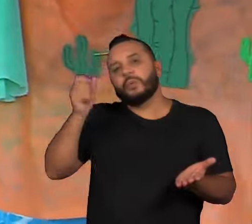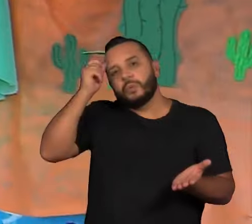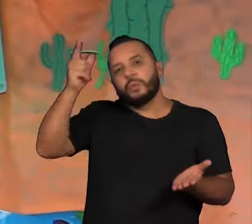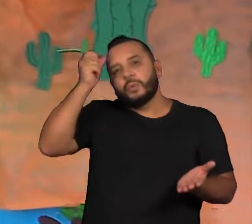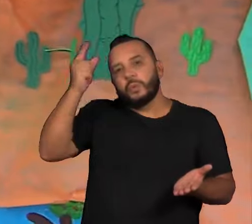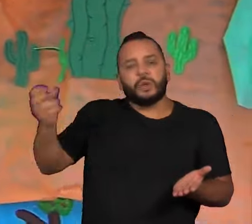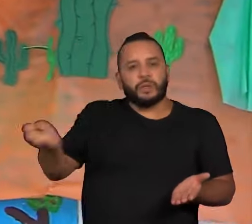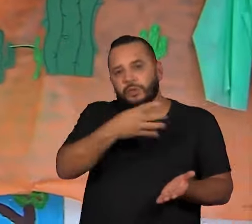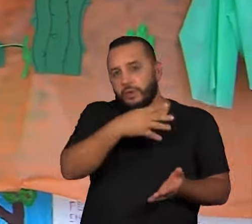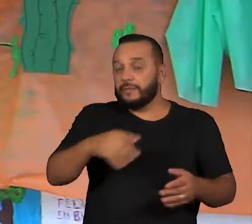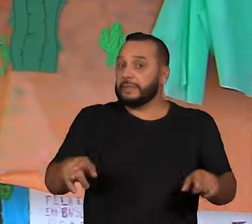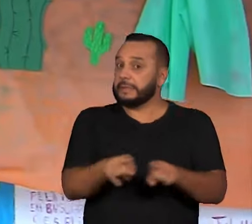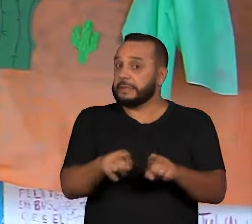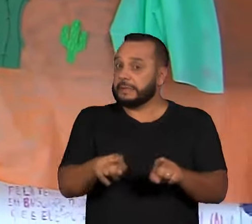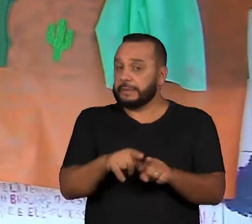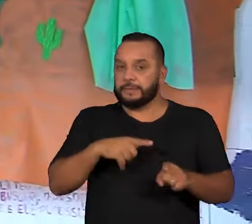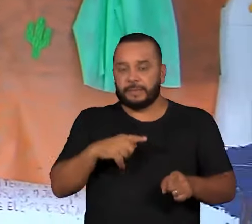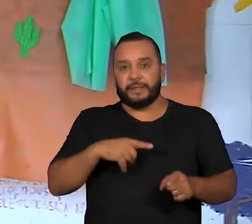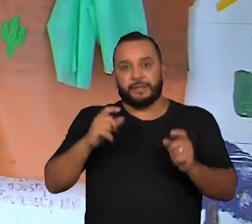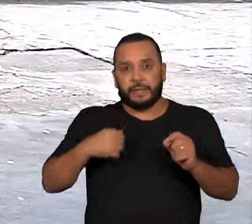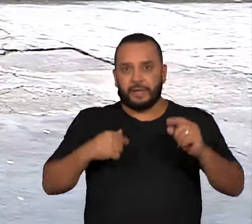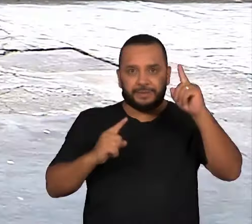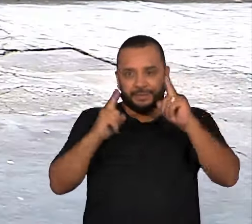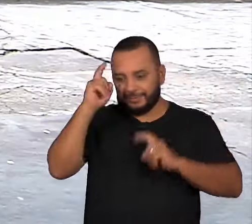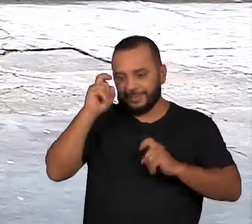a capacidade de nos expressarmos.